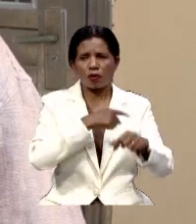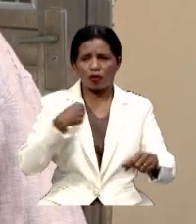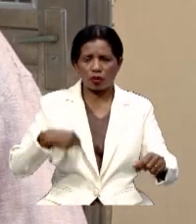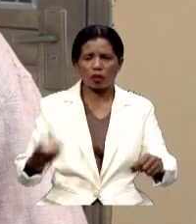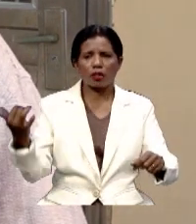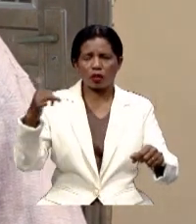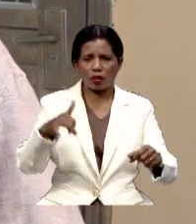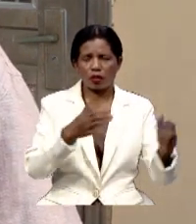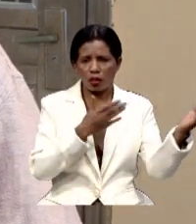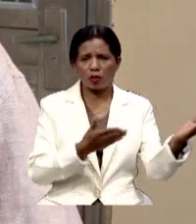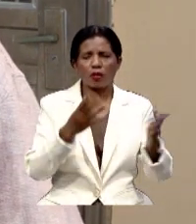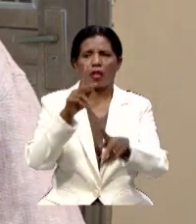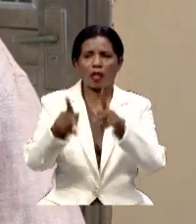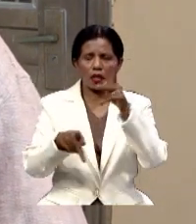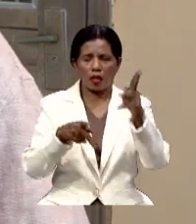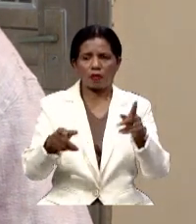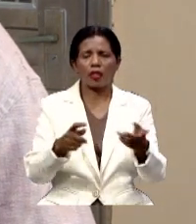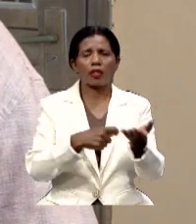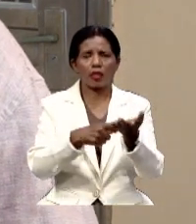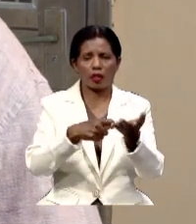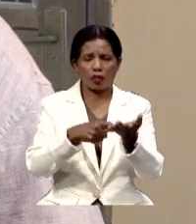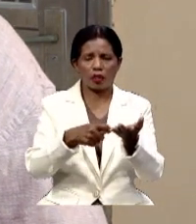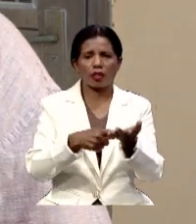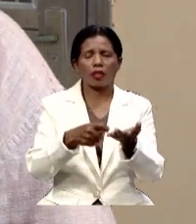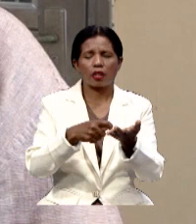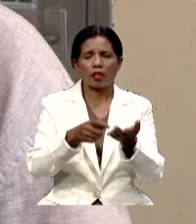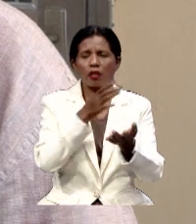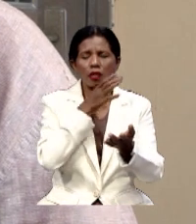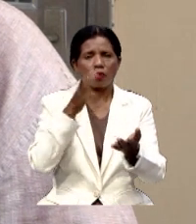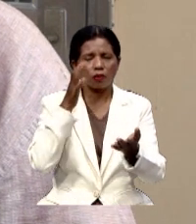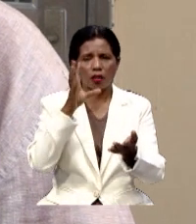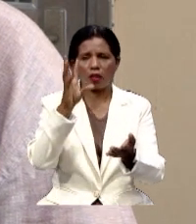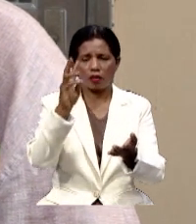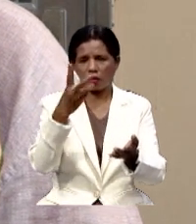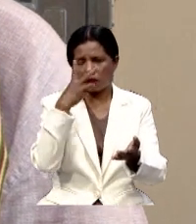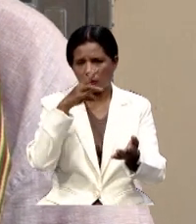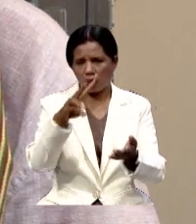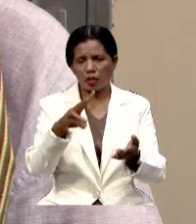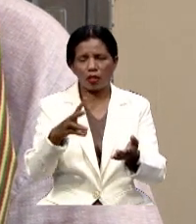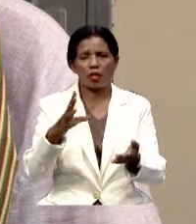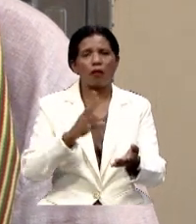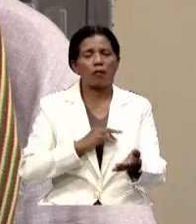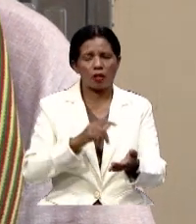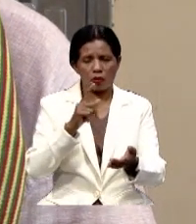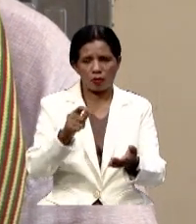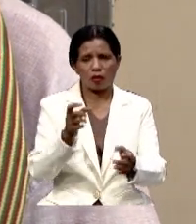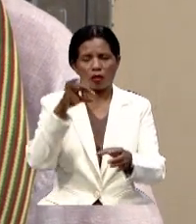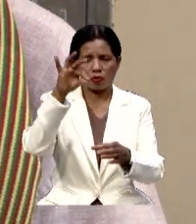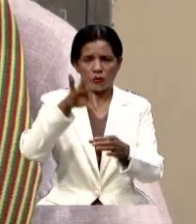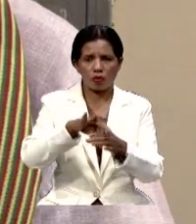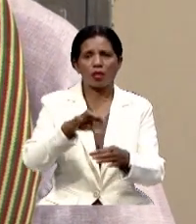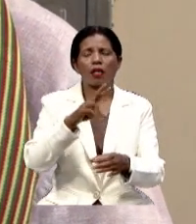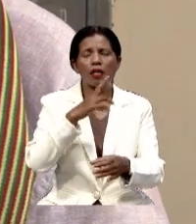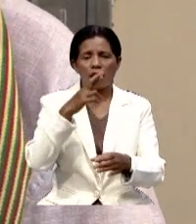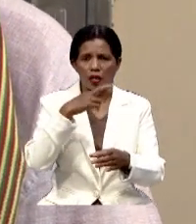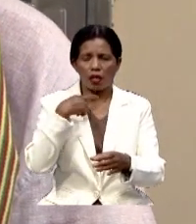haruka engenheiro técnico agricultura Nainen. Se mai vai na tarbora para atuar levantamento ba produção harene. Pois